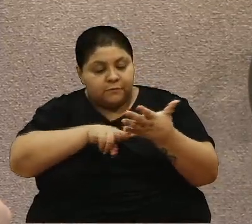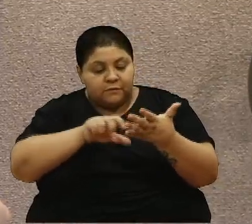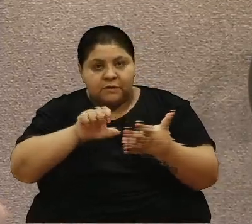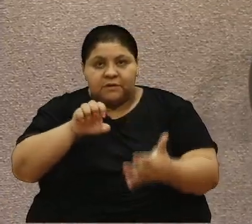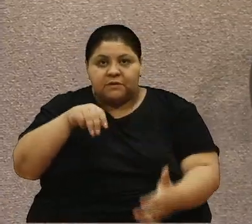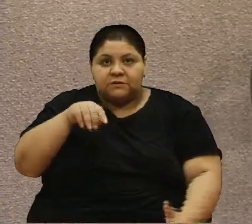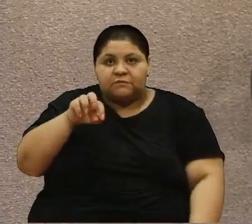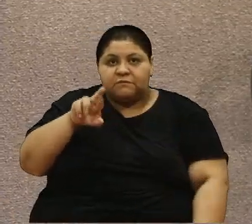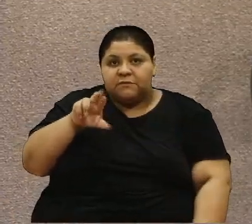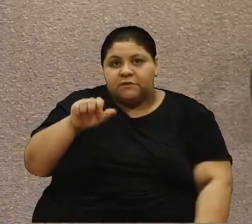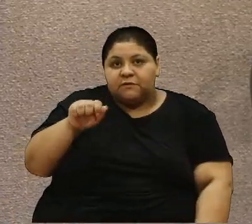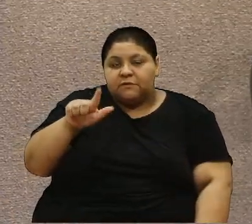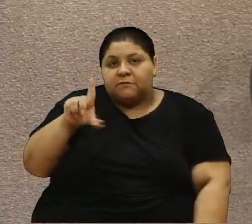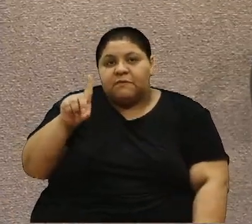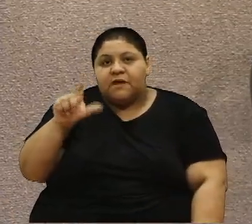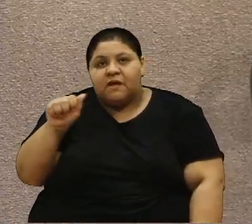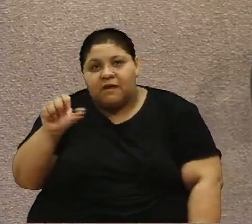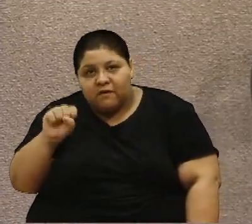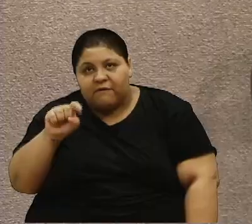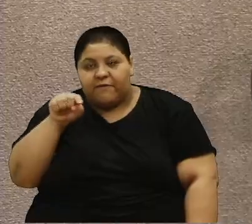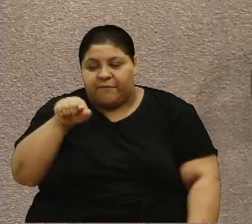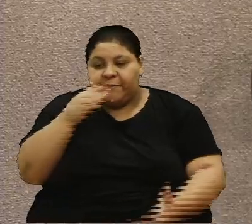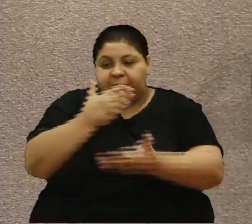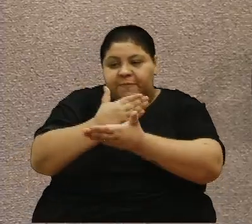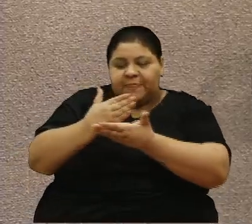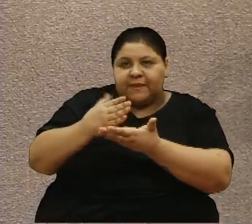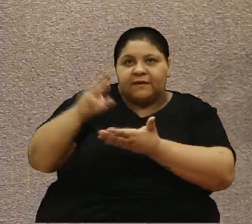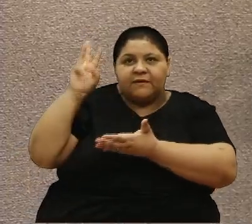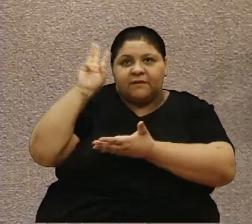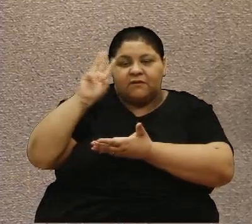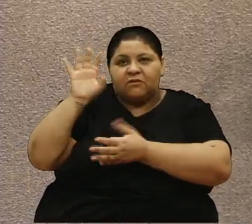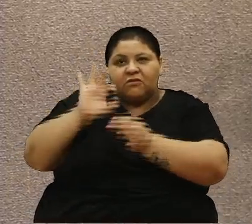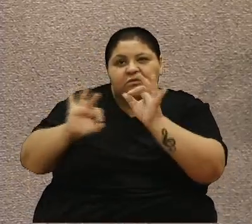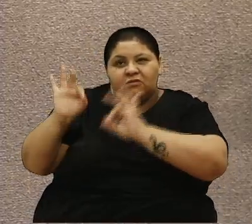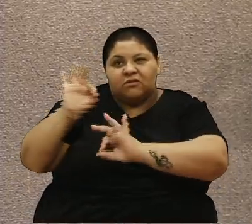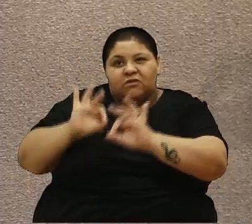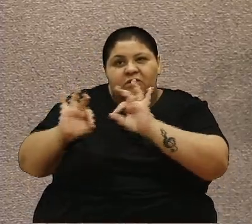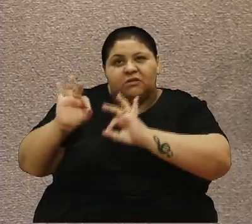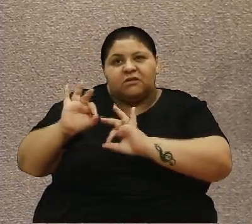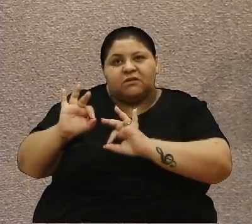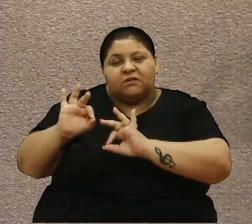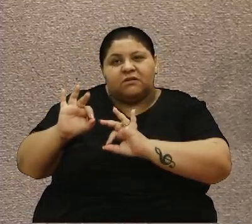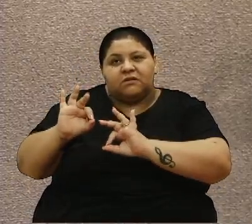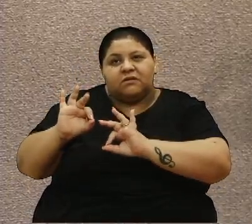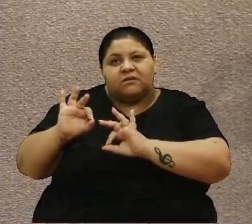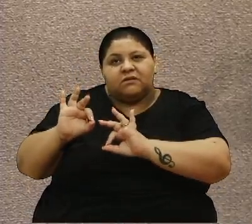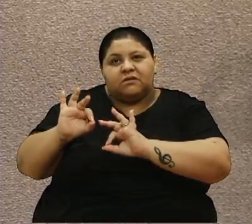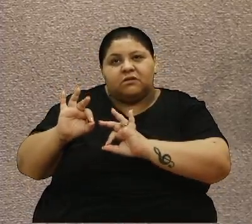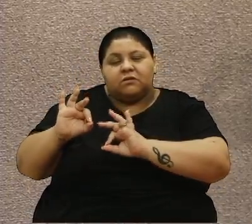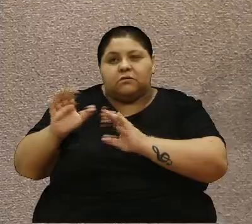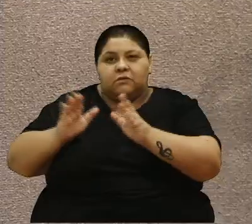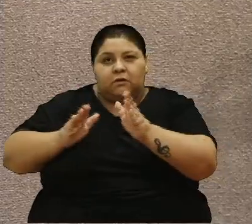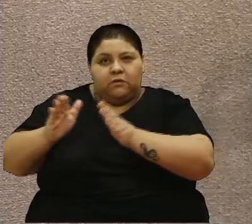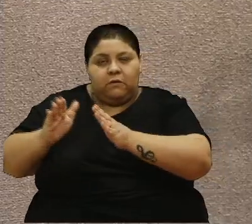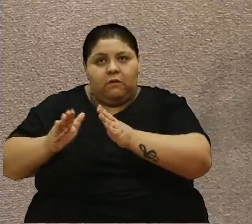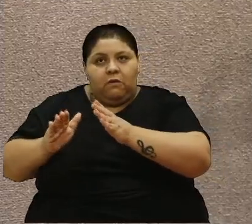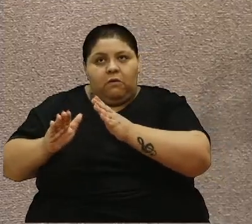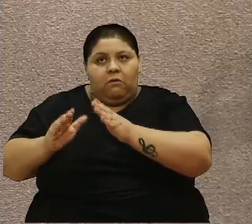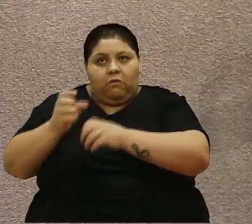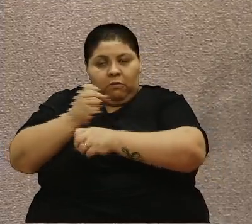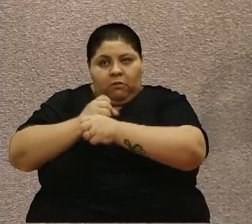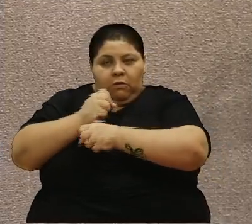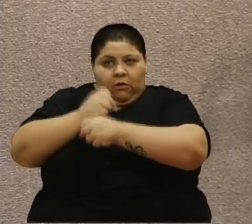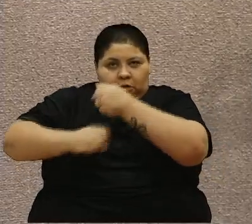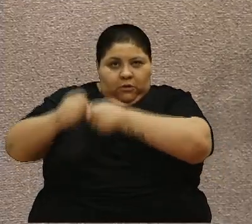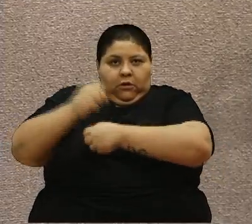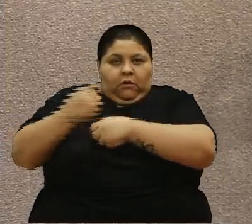Esmeraldas. Então, as Esmeraldas iniciaram terça-feira a preparação para a temporada e, no ano passado,